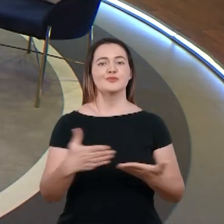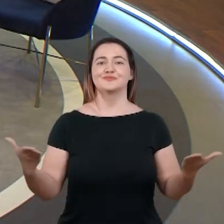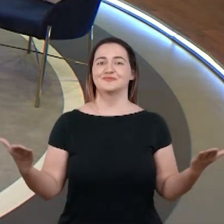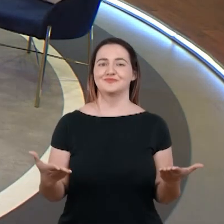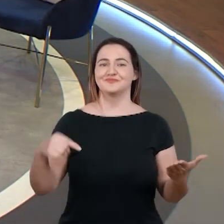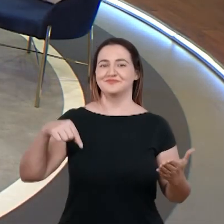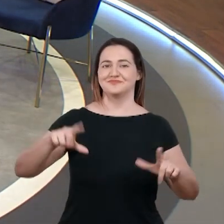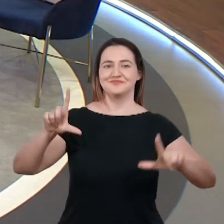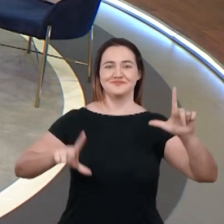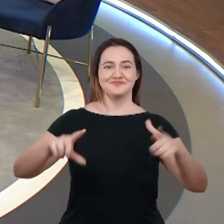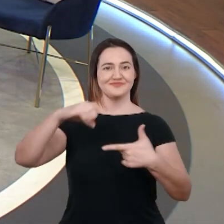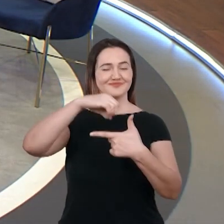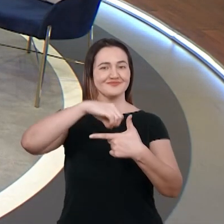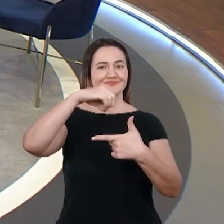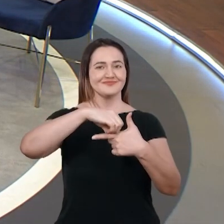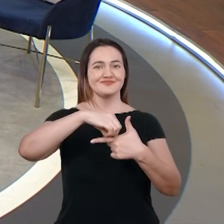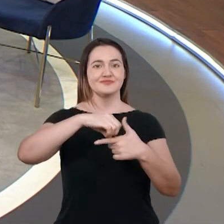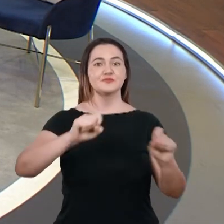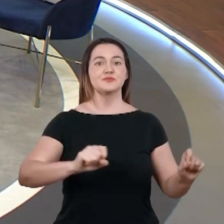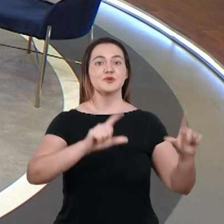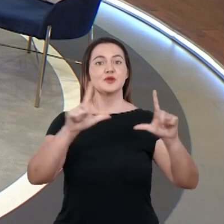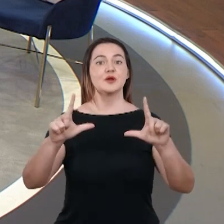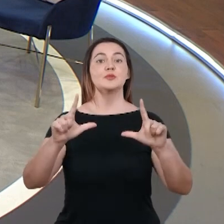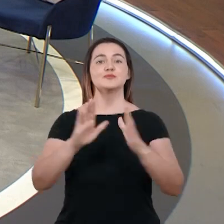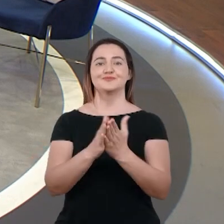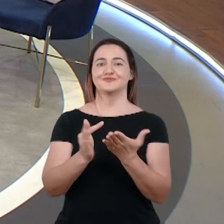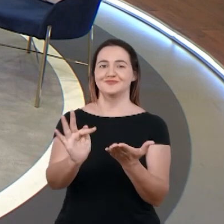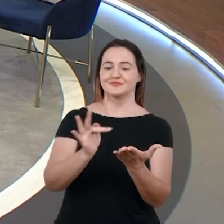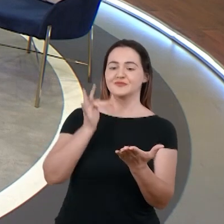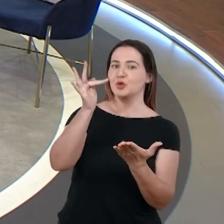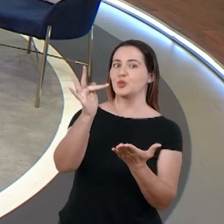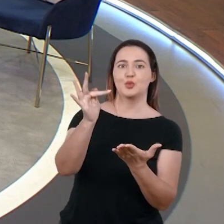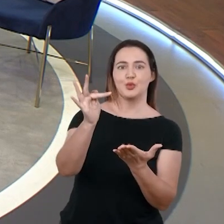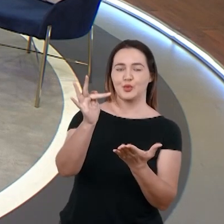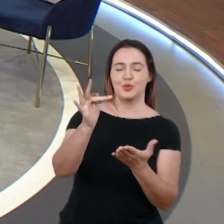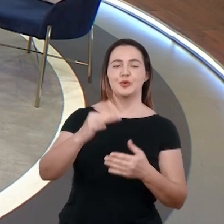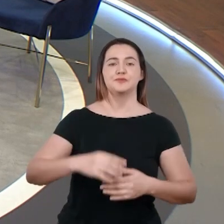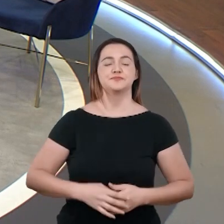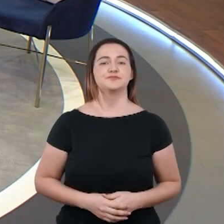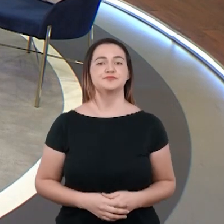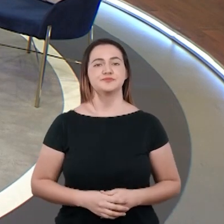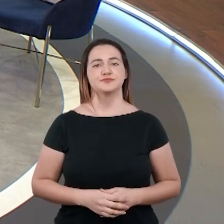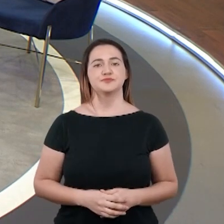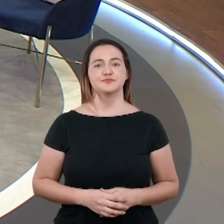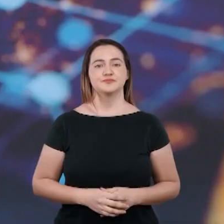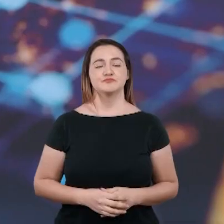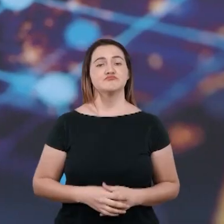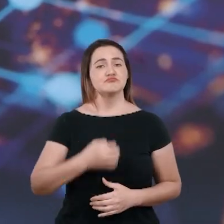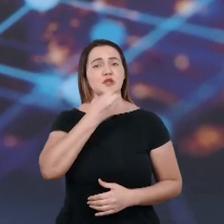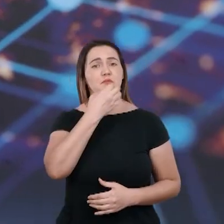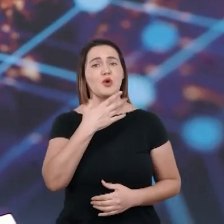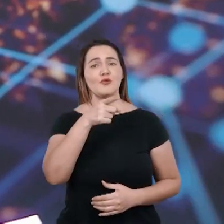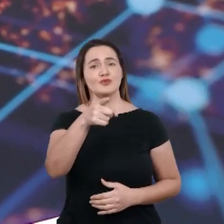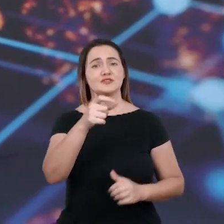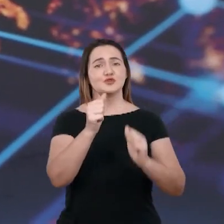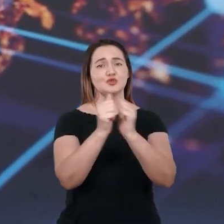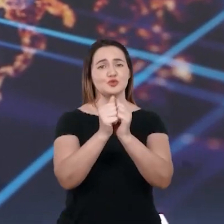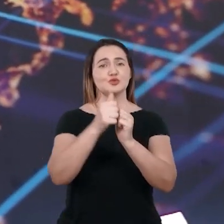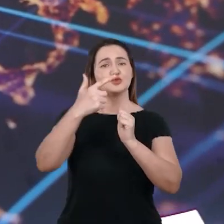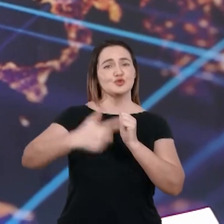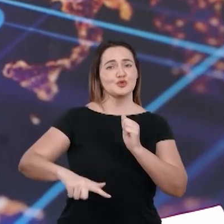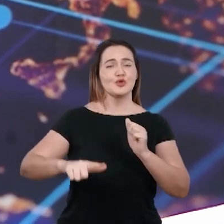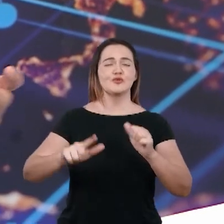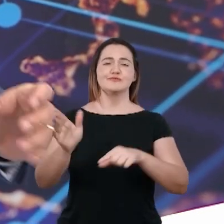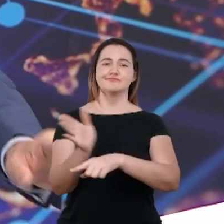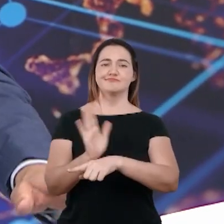Estamos começando agora na TV Novo Tempo, mais um programa A Arena do Futuro. Que bom poder te receber